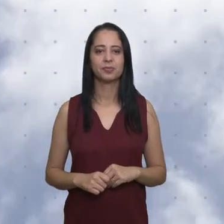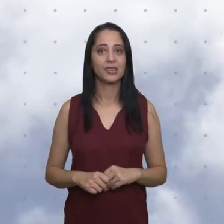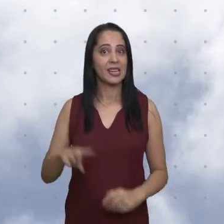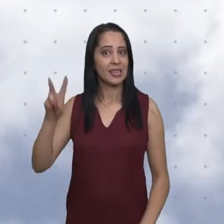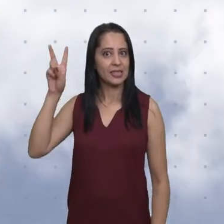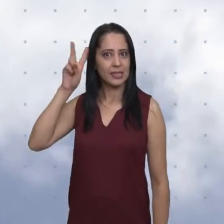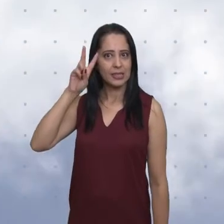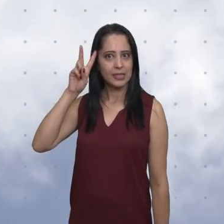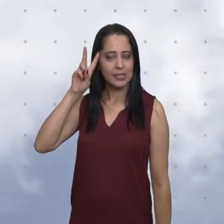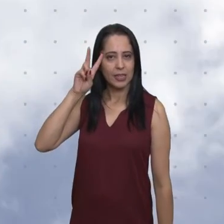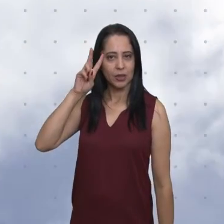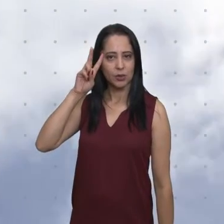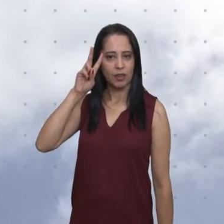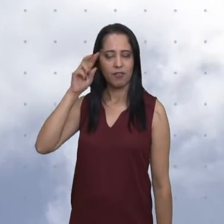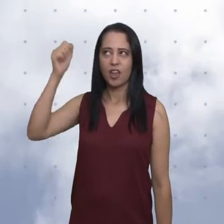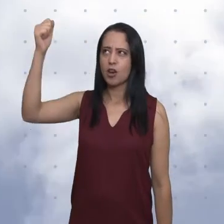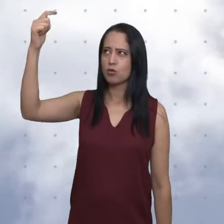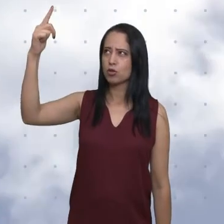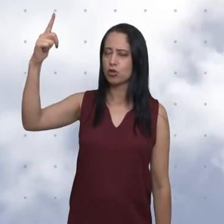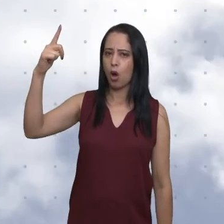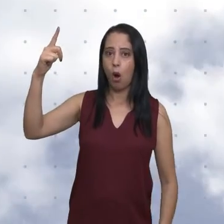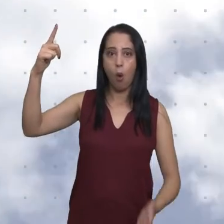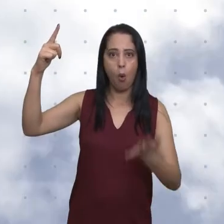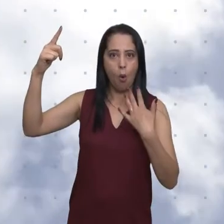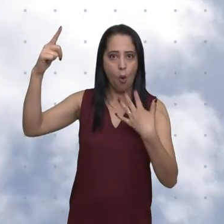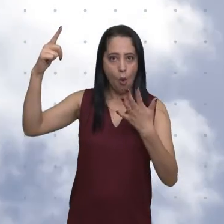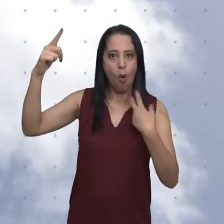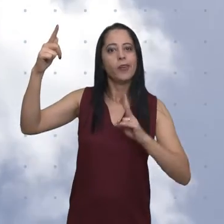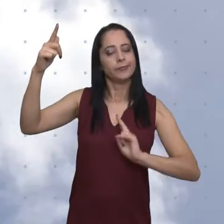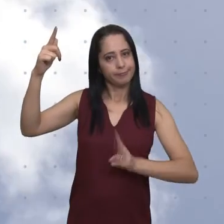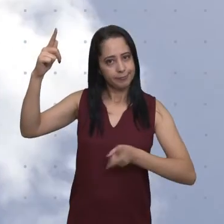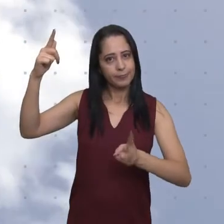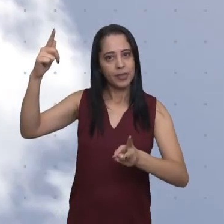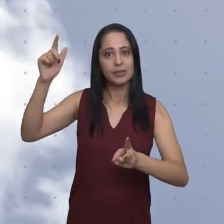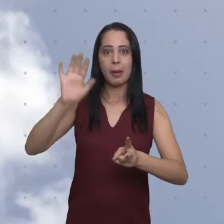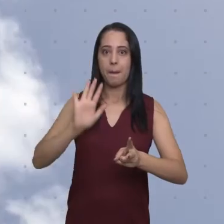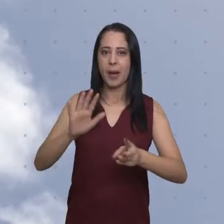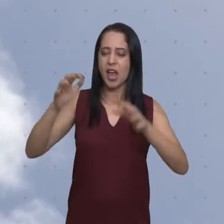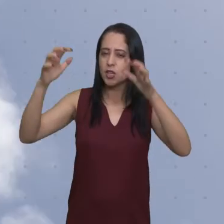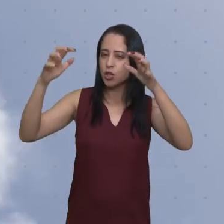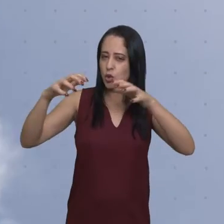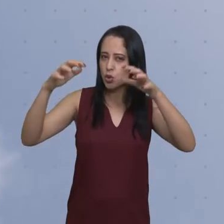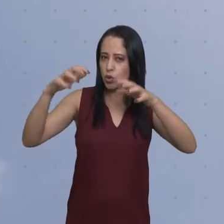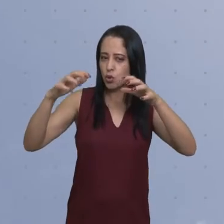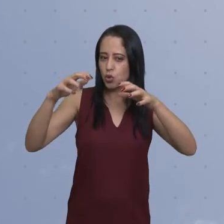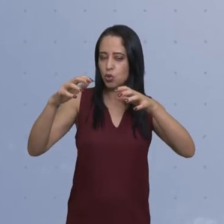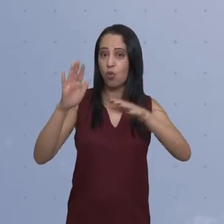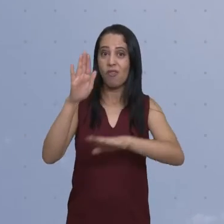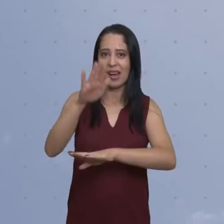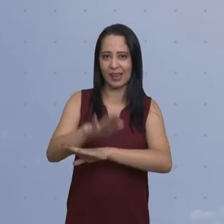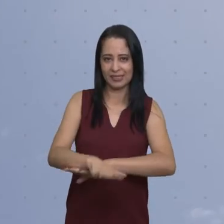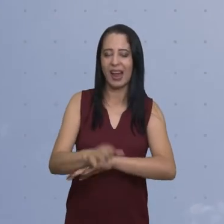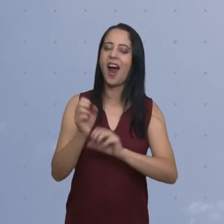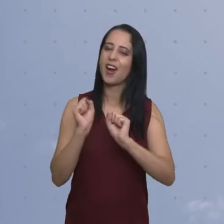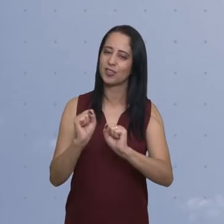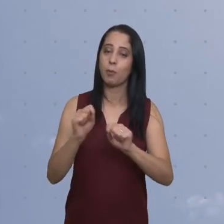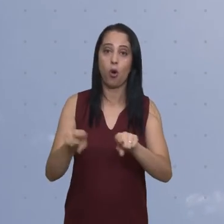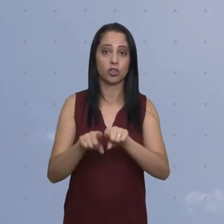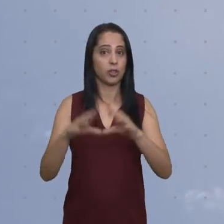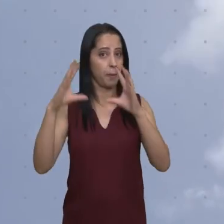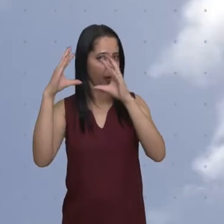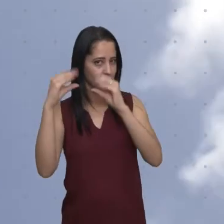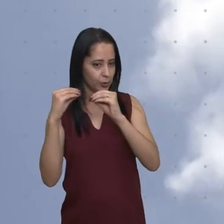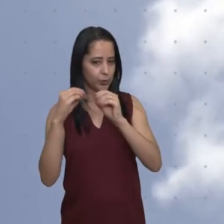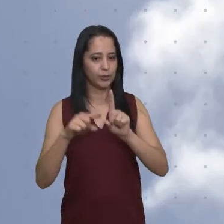Na tarde desta segunda-feira, o sol e calor predominam, mas pancadas de chuva estão previstas para o fim da tarde e